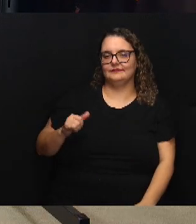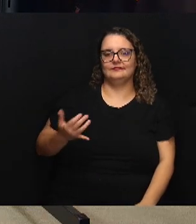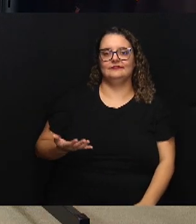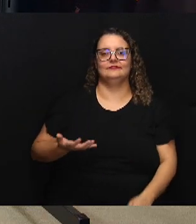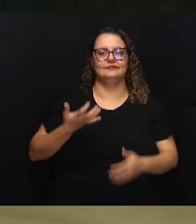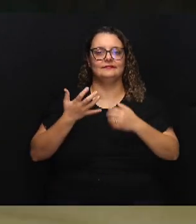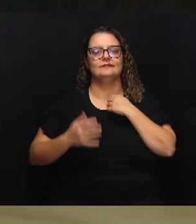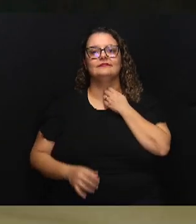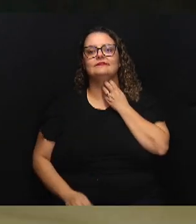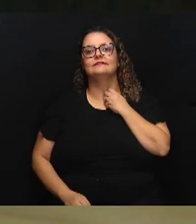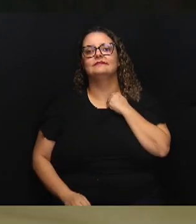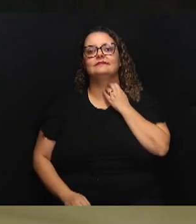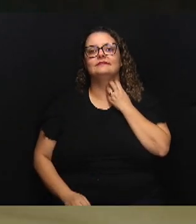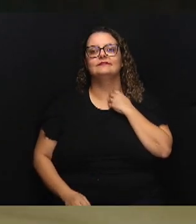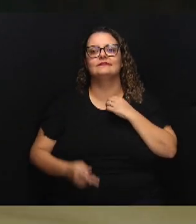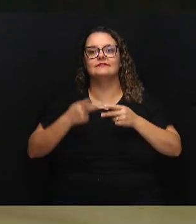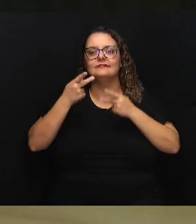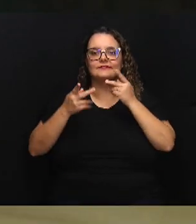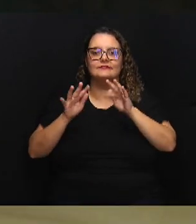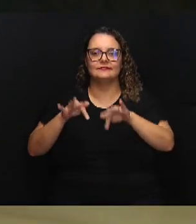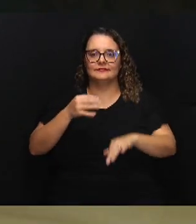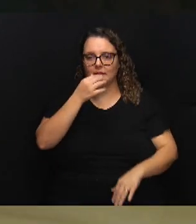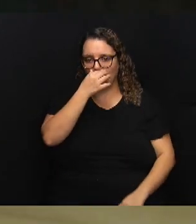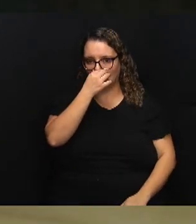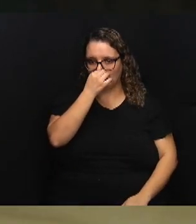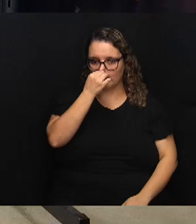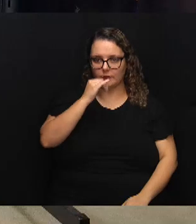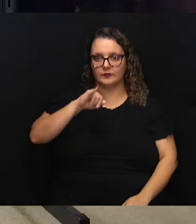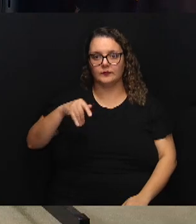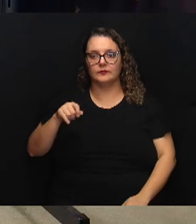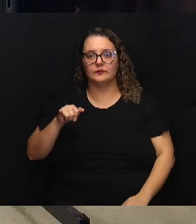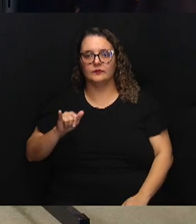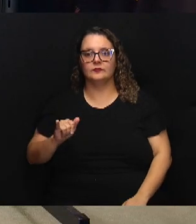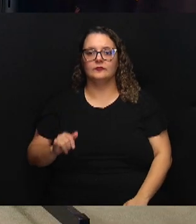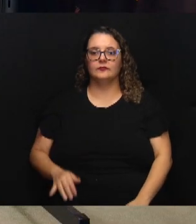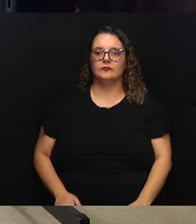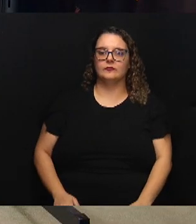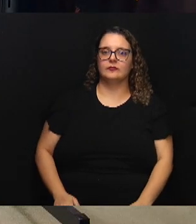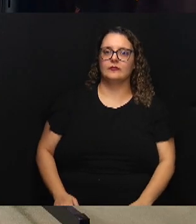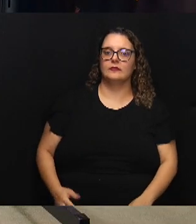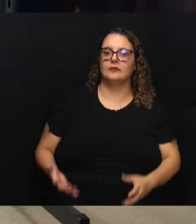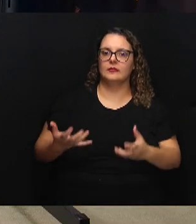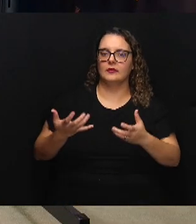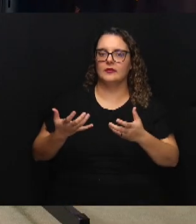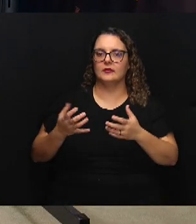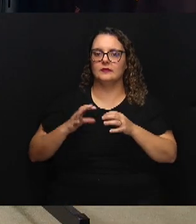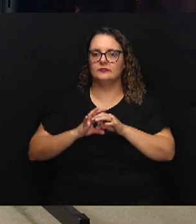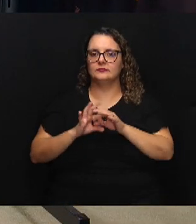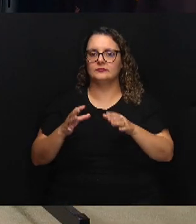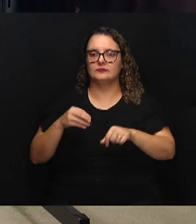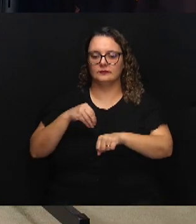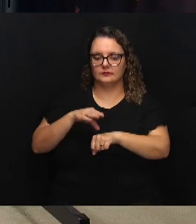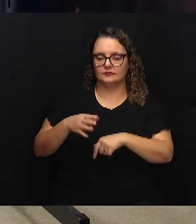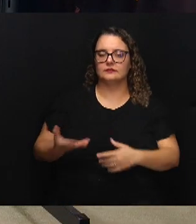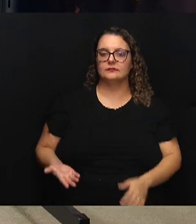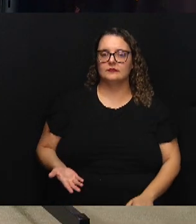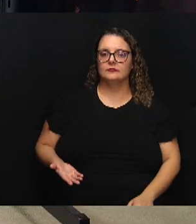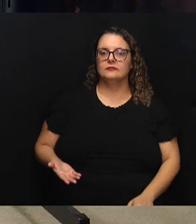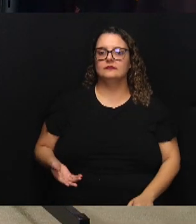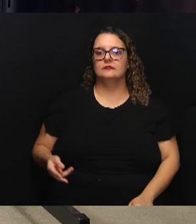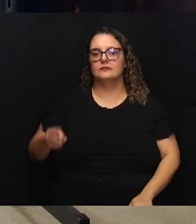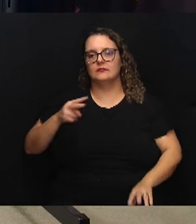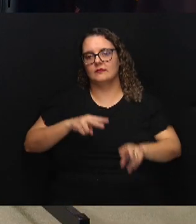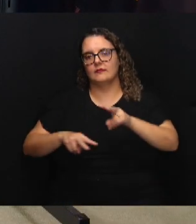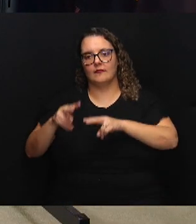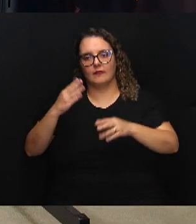já de ir para as considerações finais, e Josi, eu gostaria que você deixasse, então, uma dica da visão,